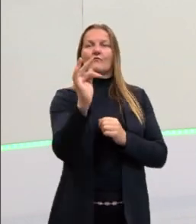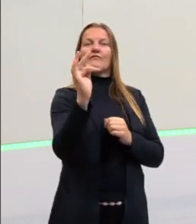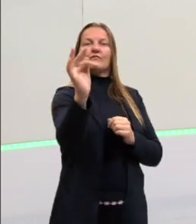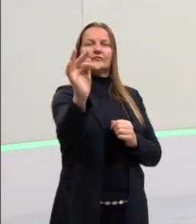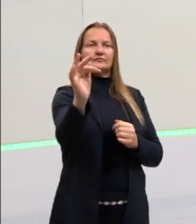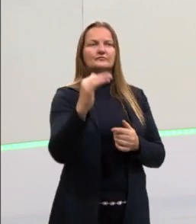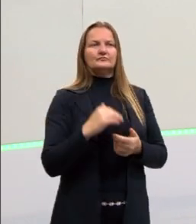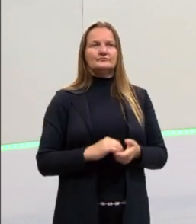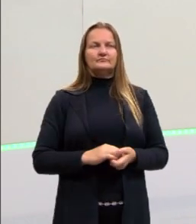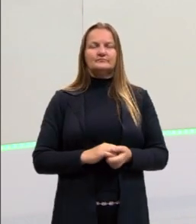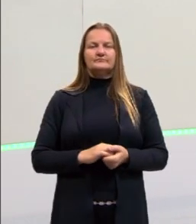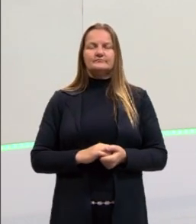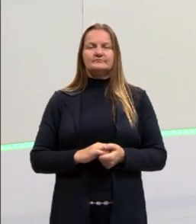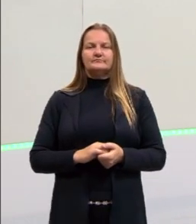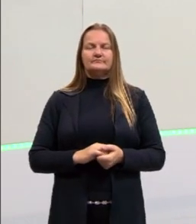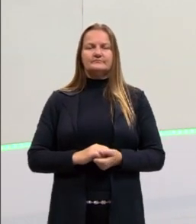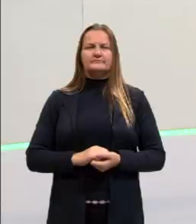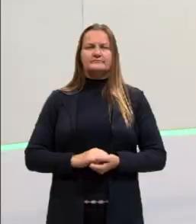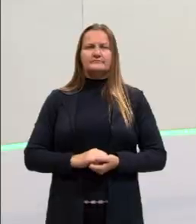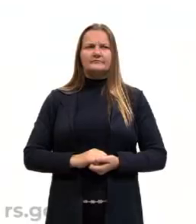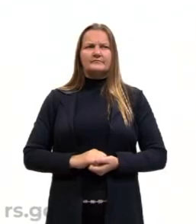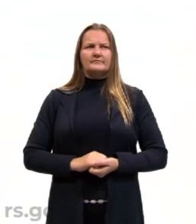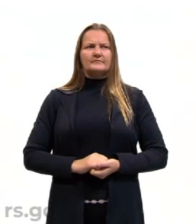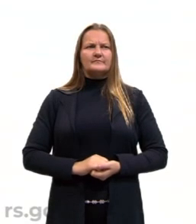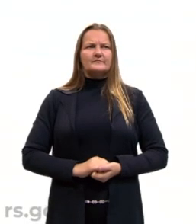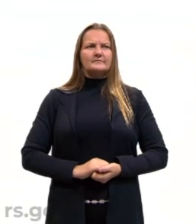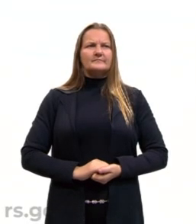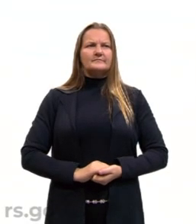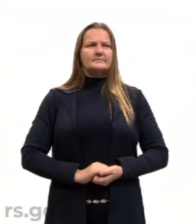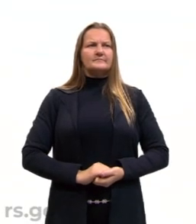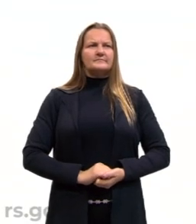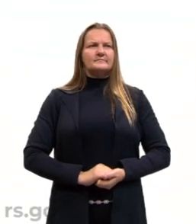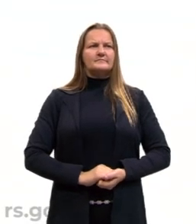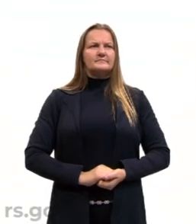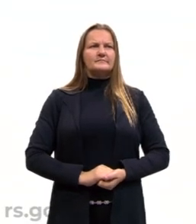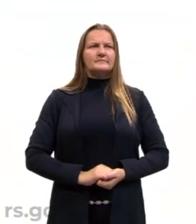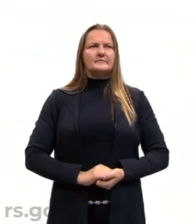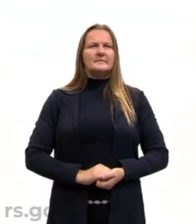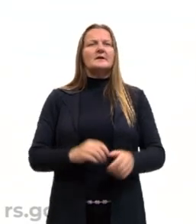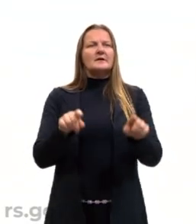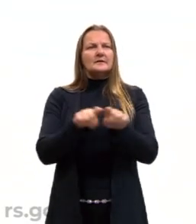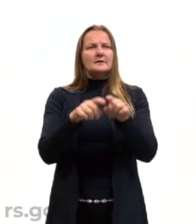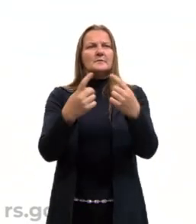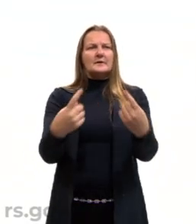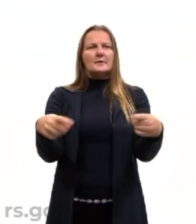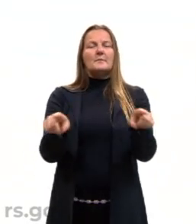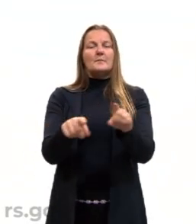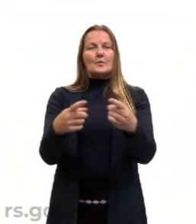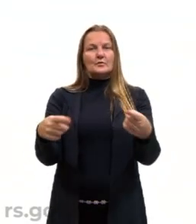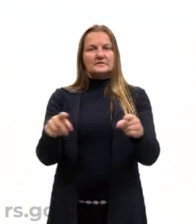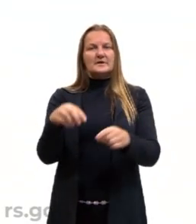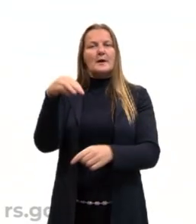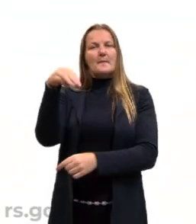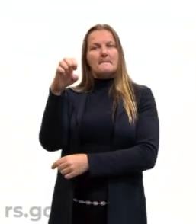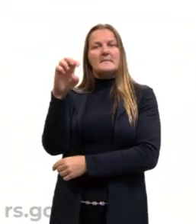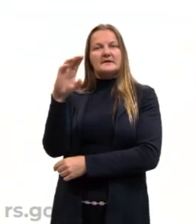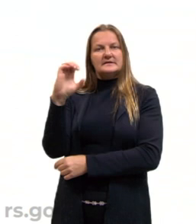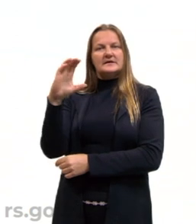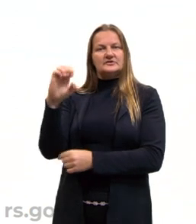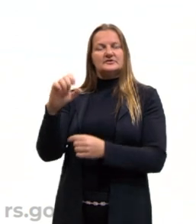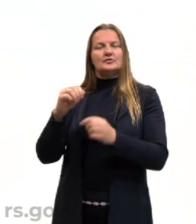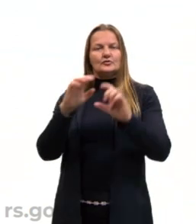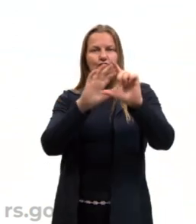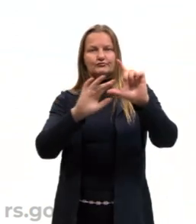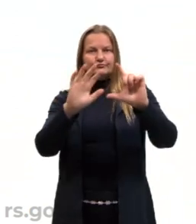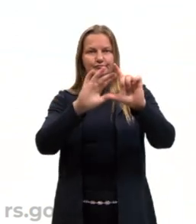aconteceram perto aqui não tem um trechinho de uma música também de mercê de Souza Esse é o QR Code